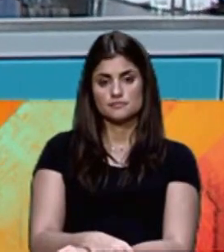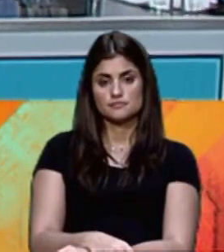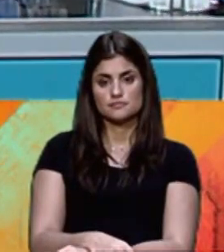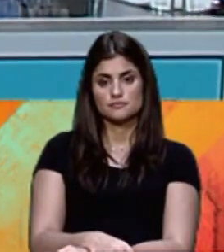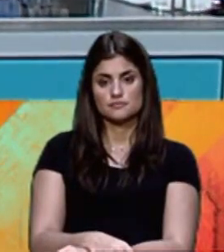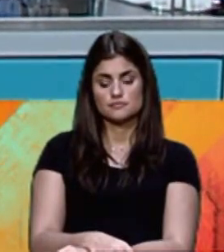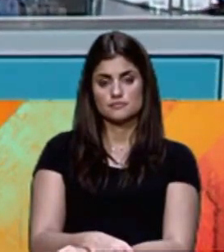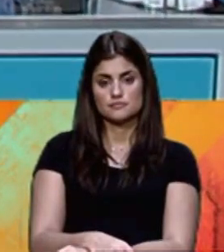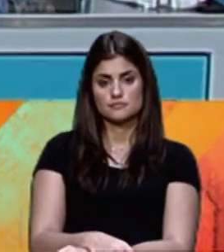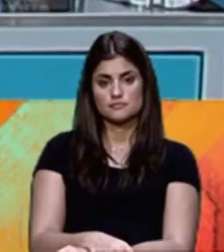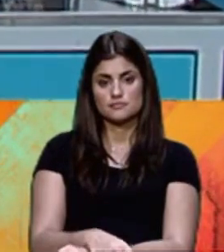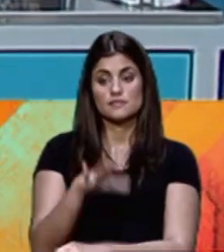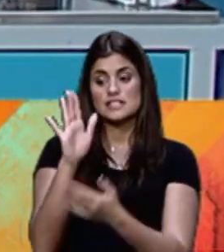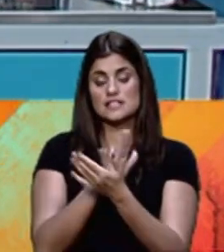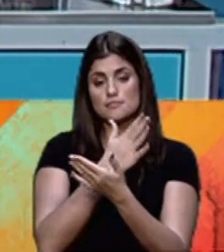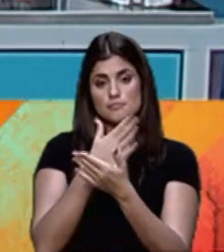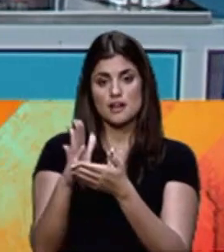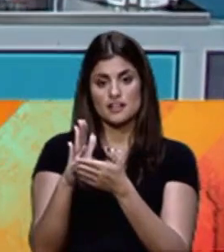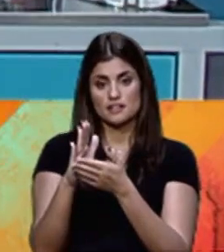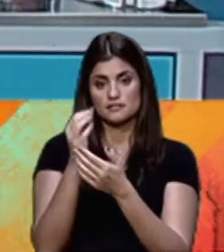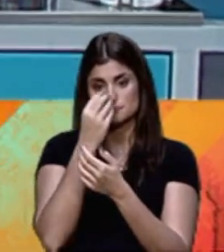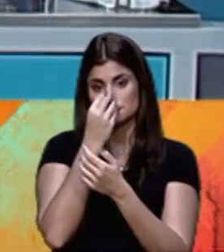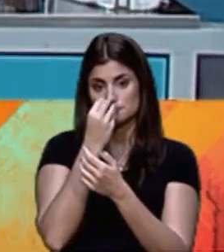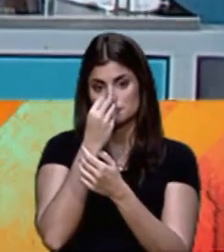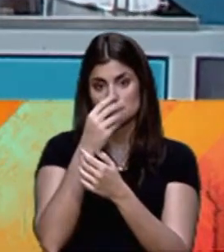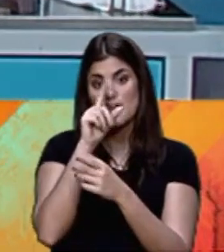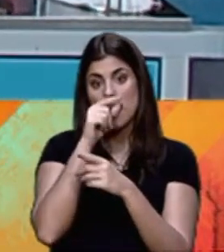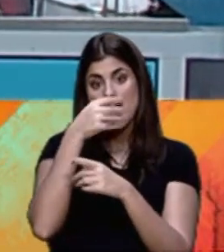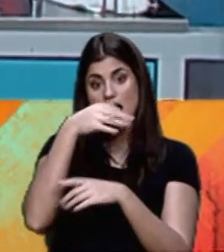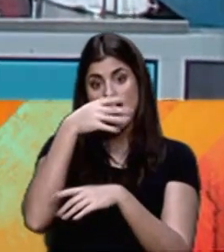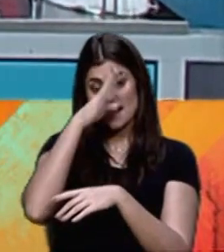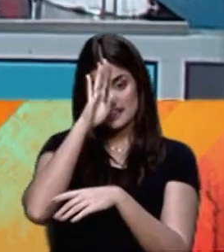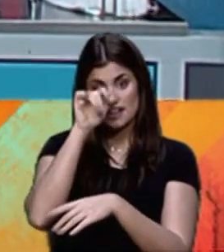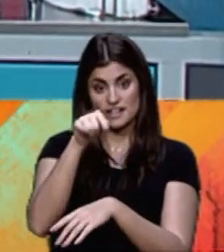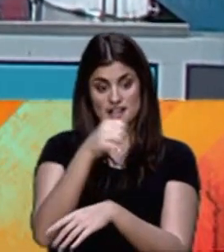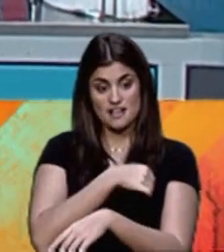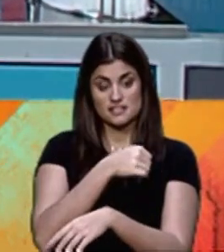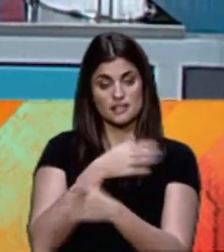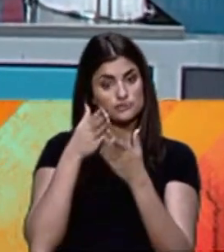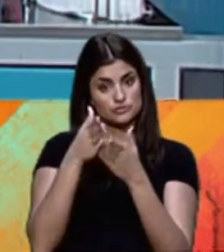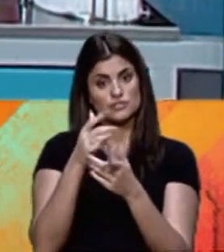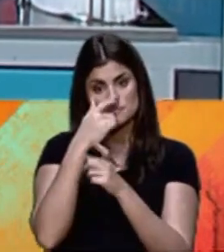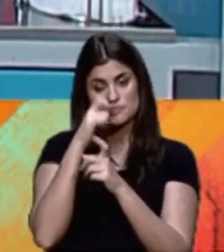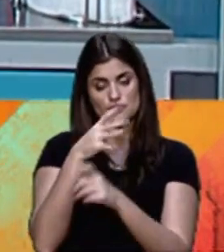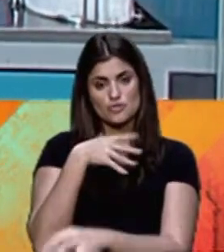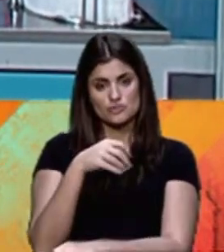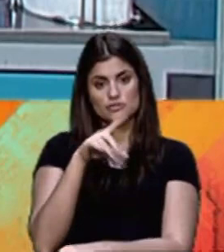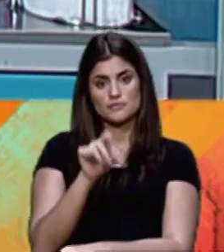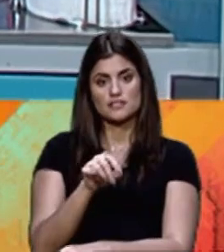Portanto, separem uma coxinha da galinha que assarem lá em casa. Até mesmo as pessoas gostam